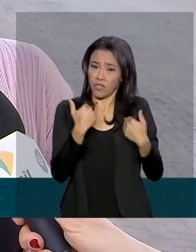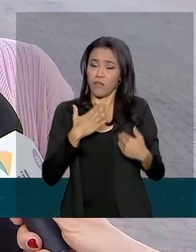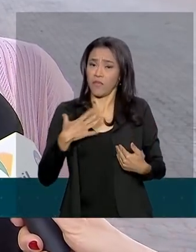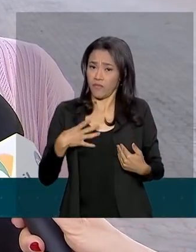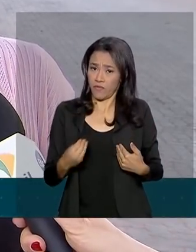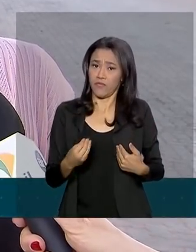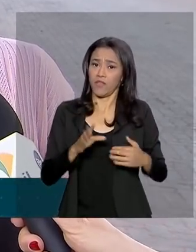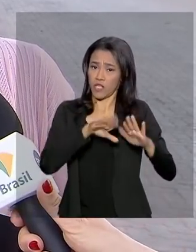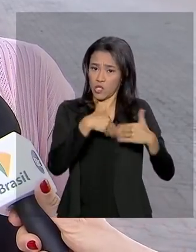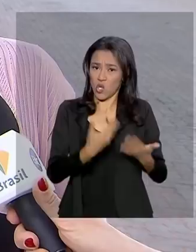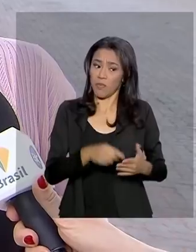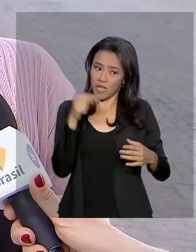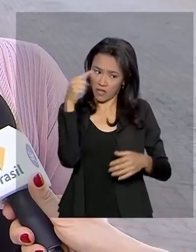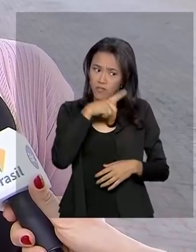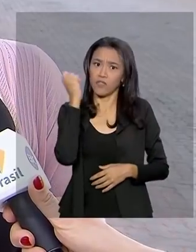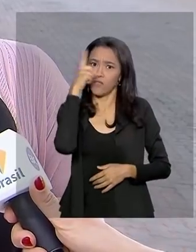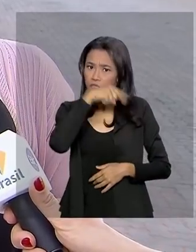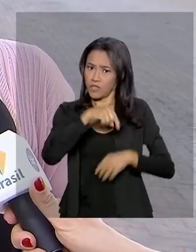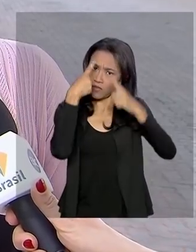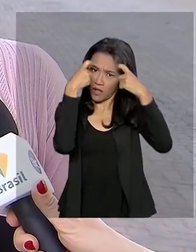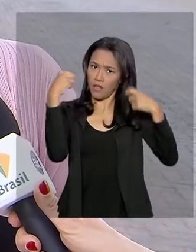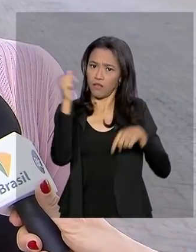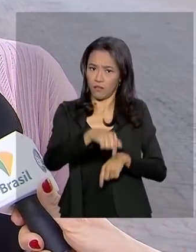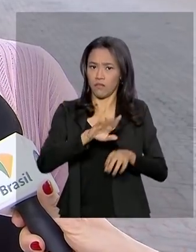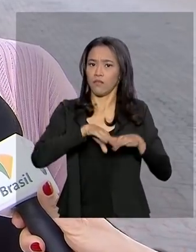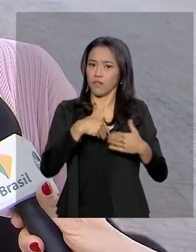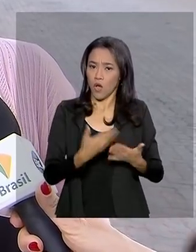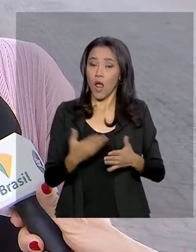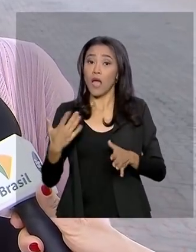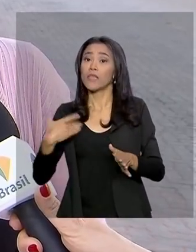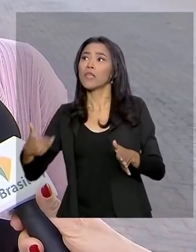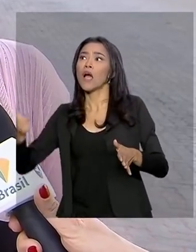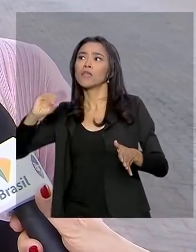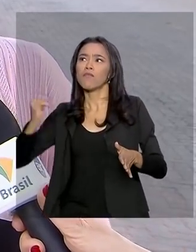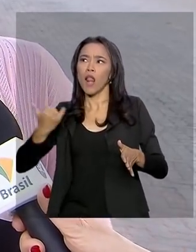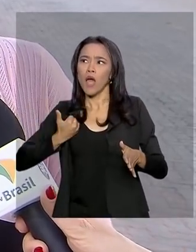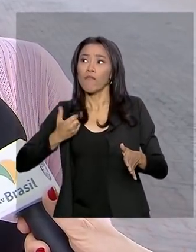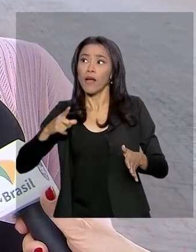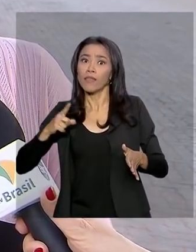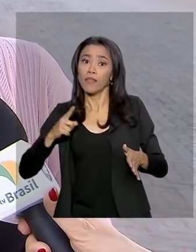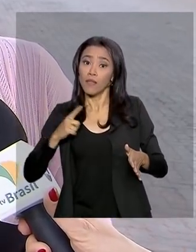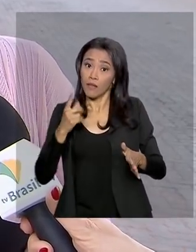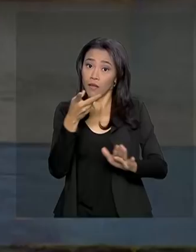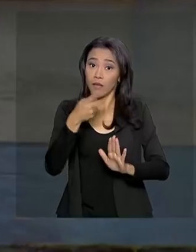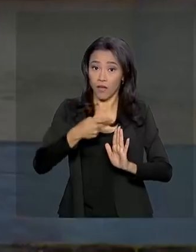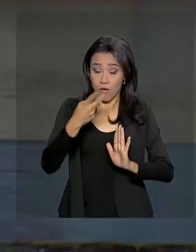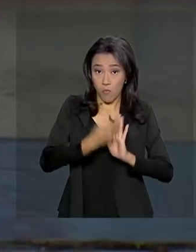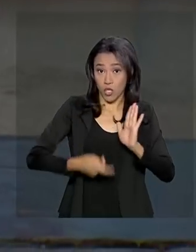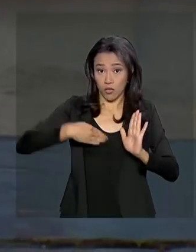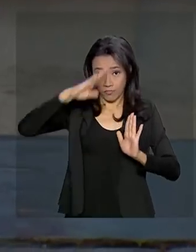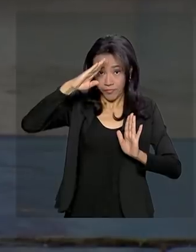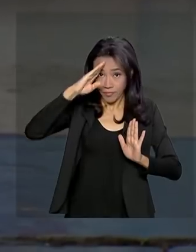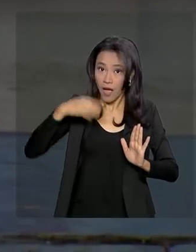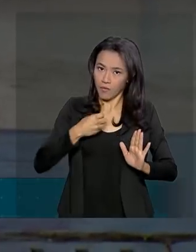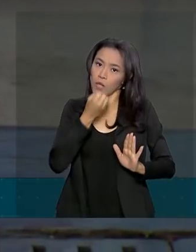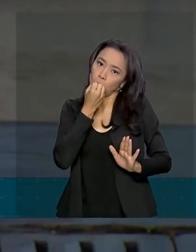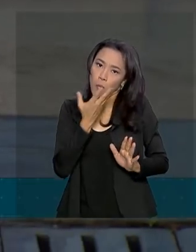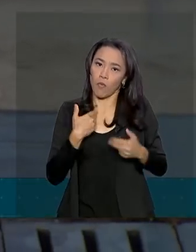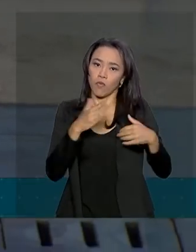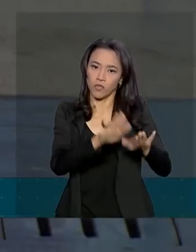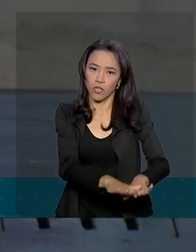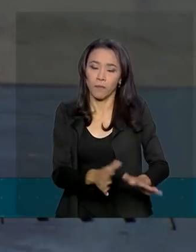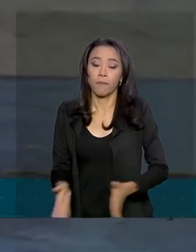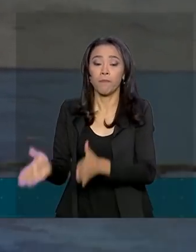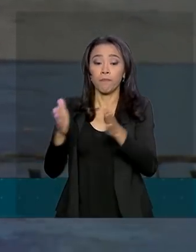estava meio complicado essa escola aqui. Mas aí, quando falaram que ia ter o projeto, eu falei, não, vamos deixar lá, mas é melhor. Essa escola em Brasília é uma das